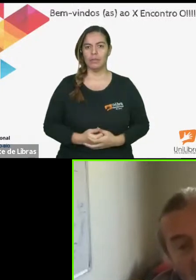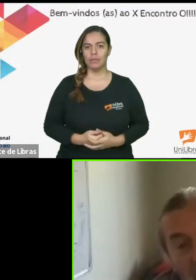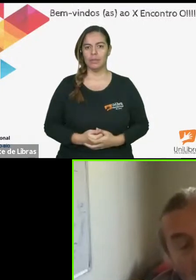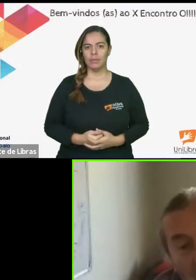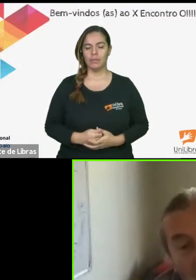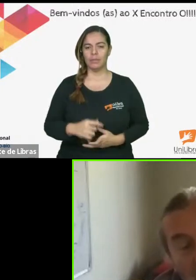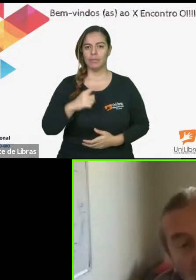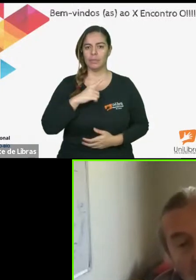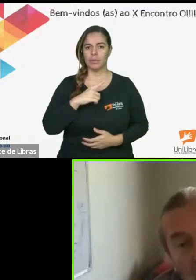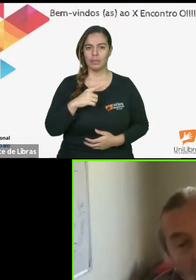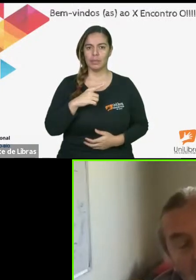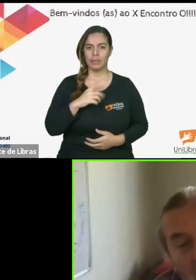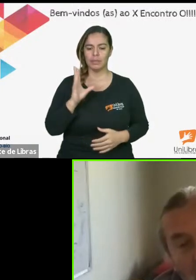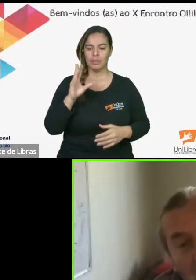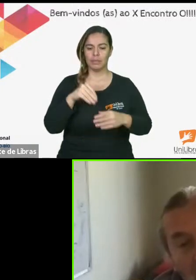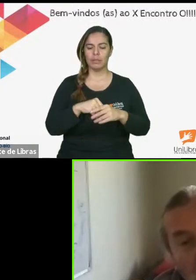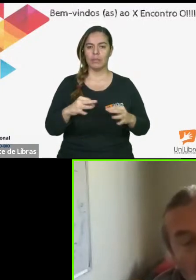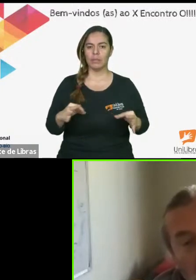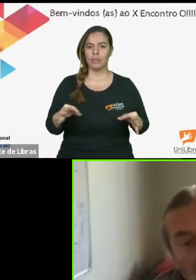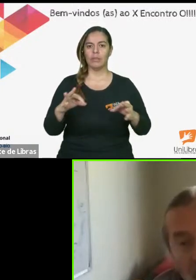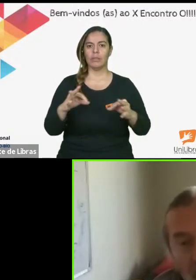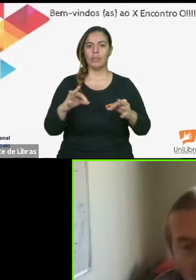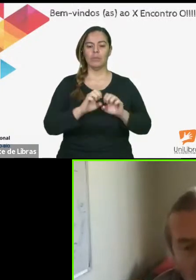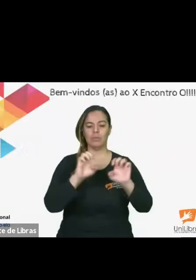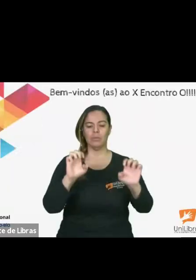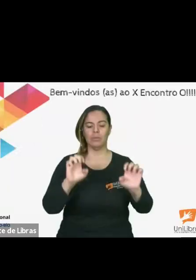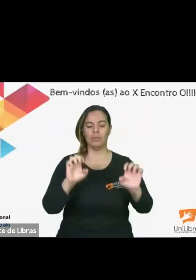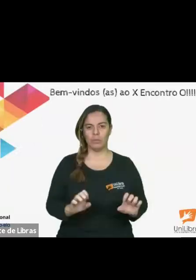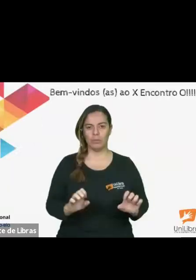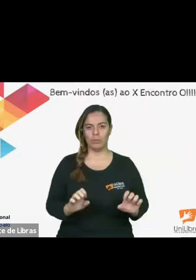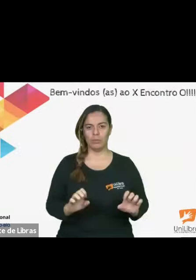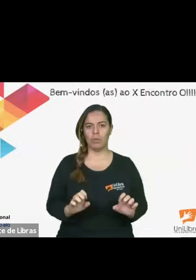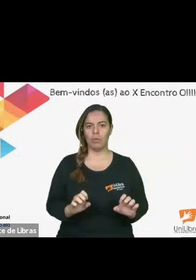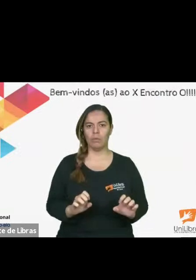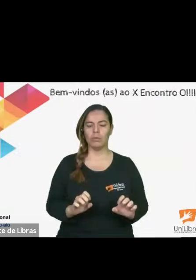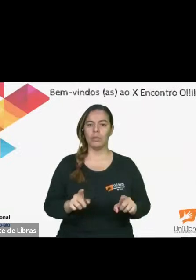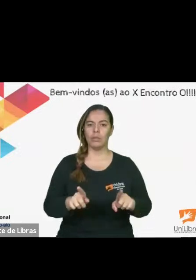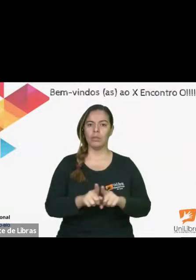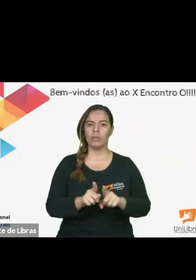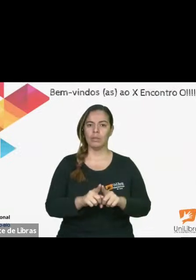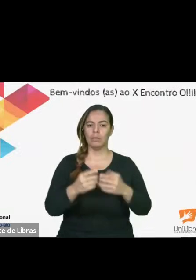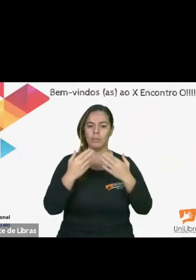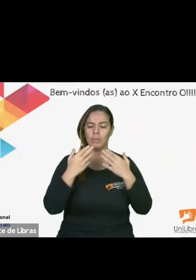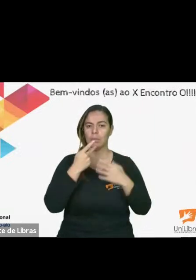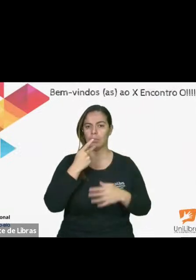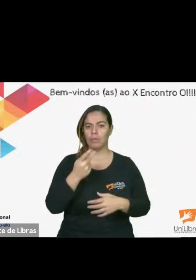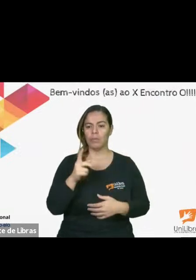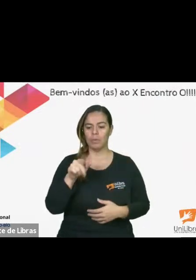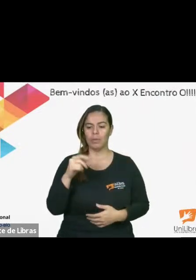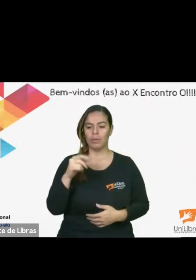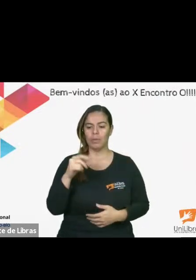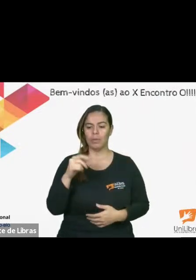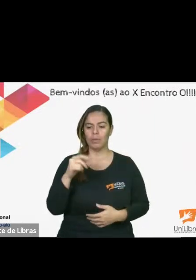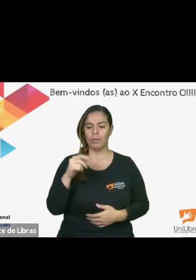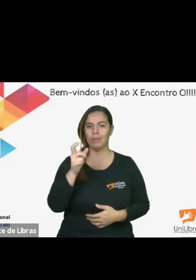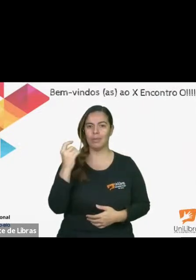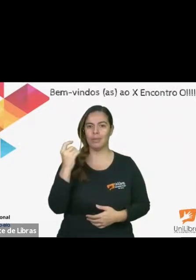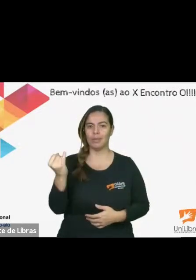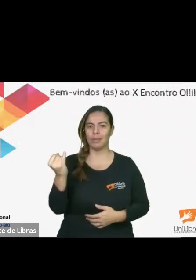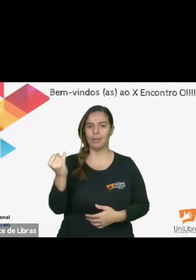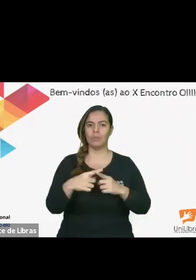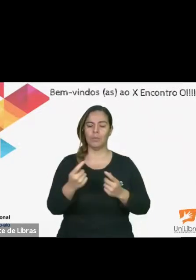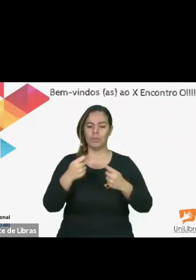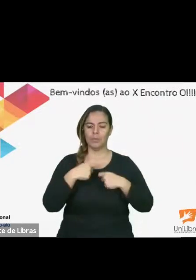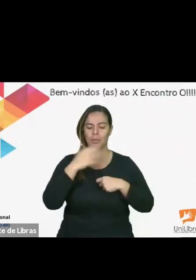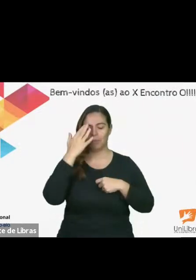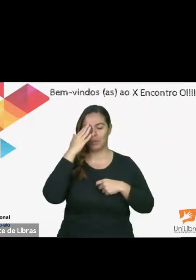existen constitutivamente en cambio estructural. Y esos, como dice Nelson, son interesantes porque permiten entender muy bien